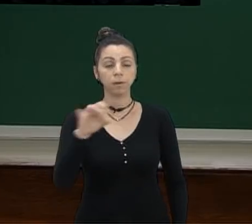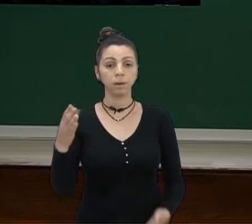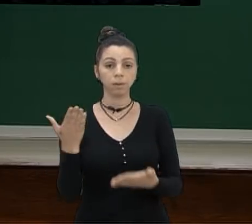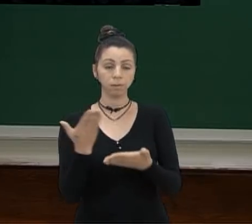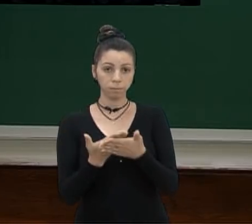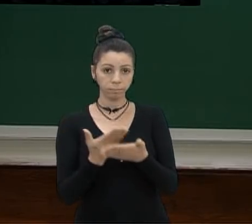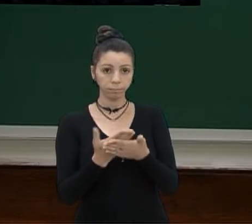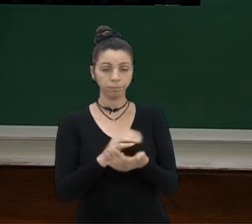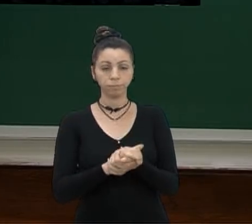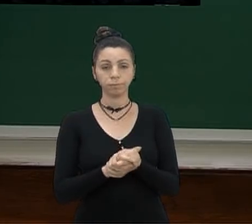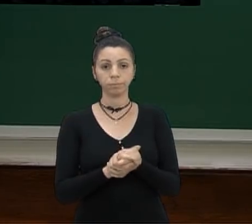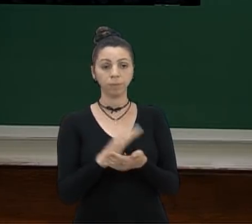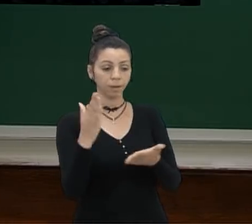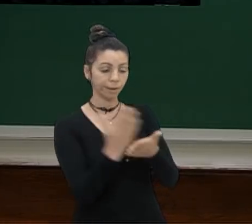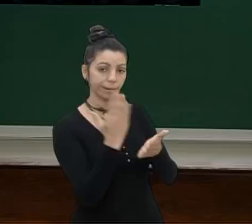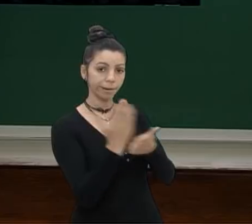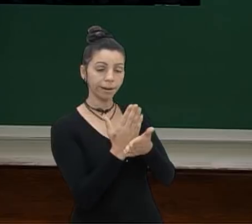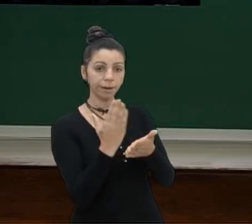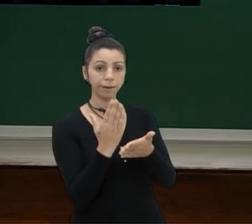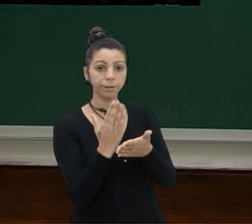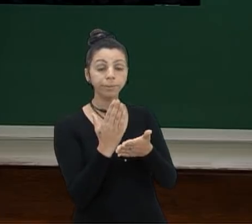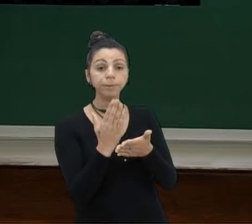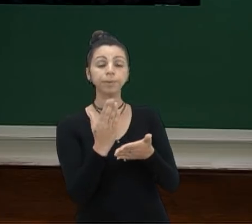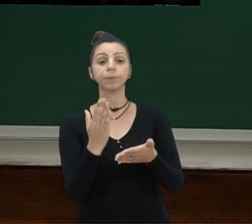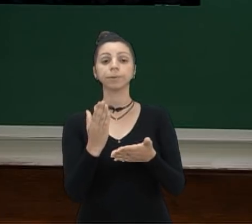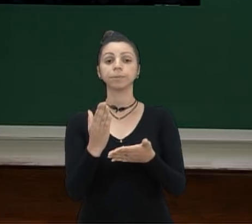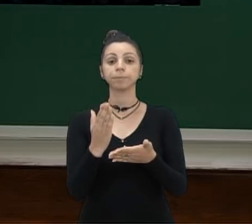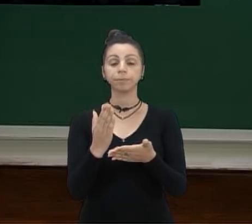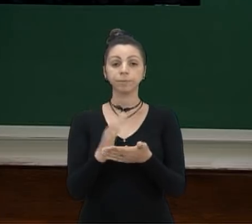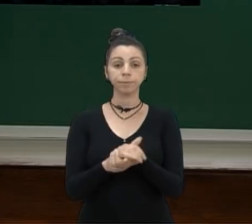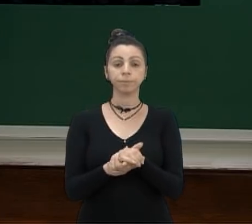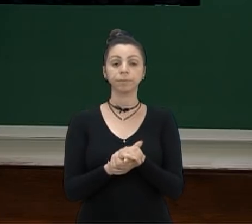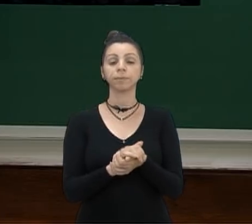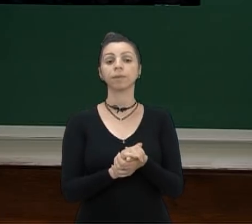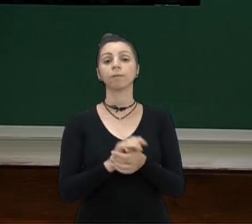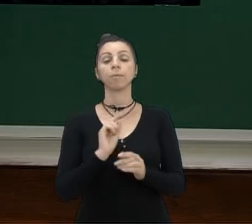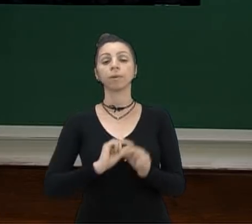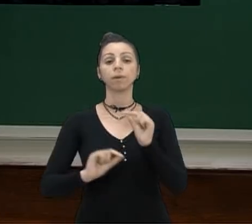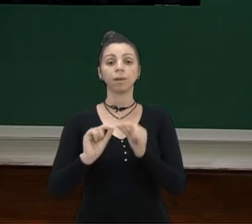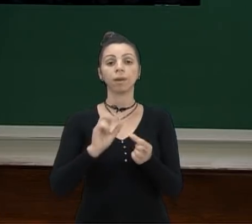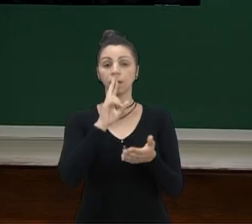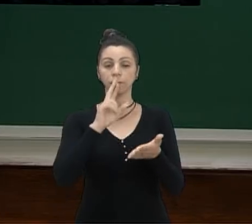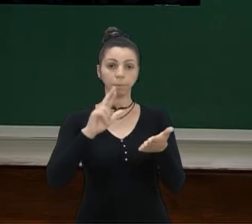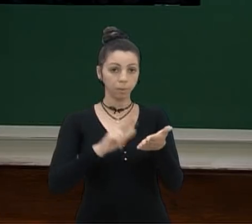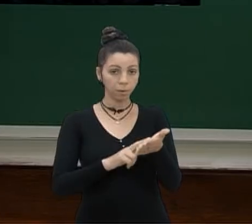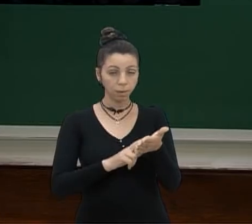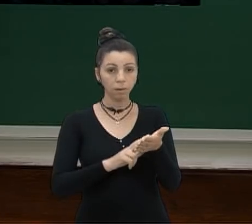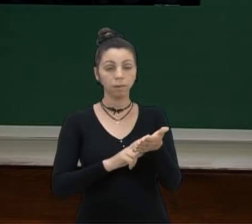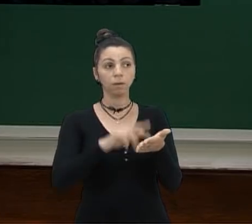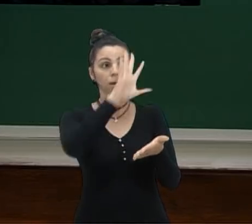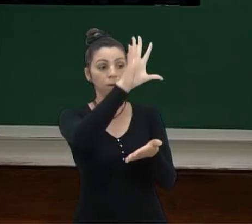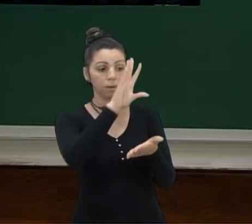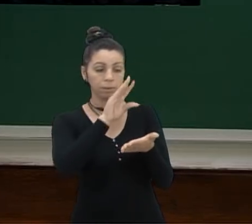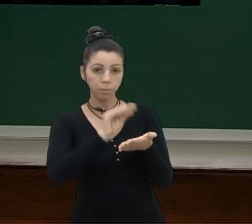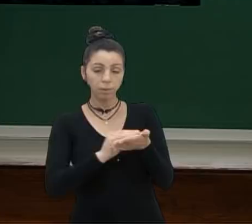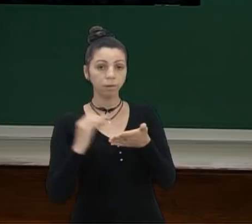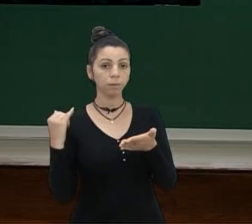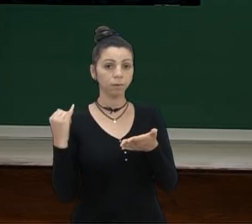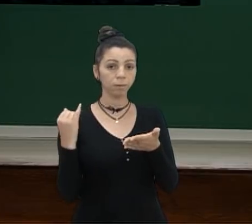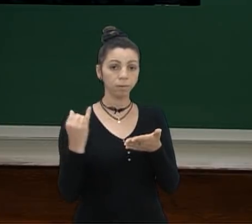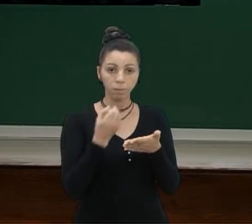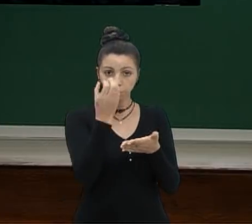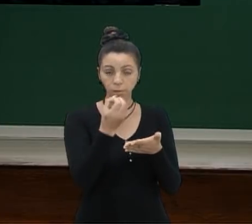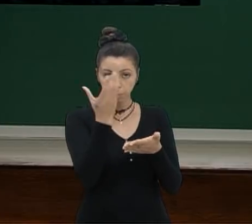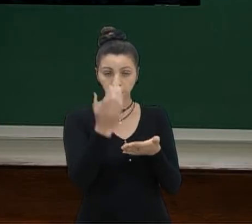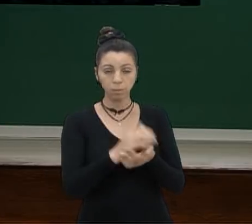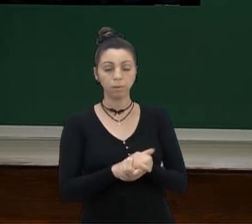nossa? Separou o teu caderno? Então pega o caderno, nós vamos fazer a correção de exercícios, nós vamos anotar informações. Você está